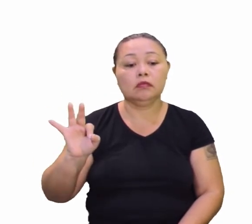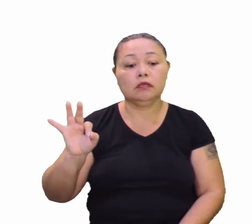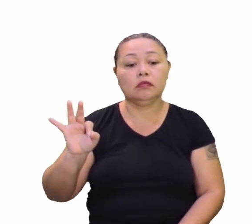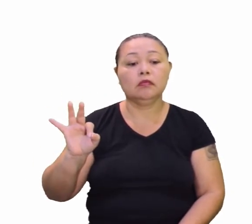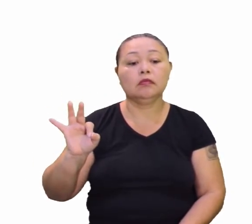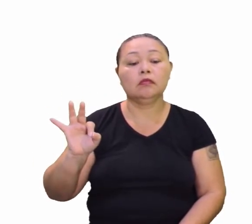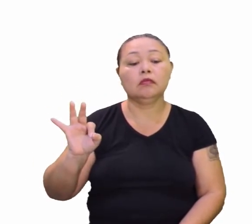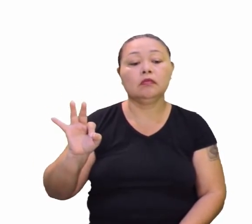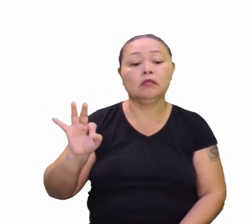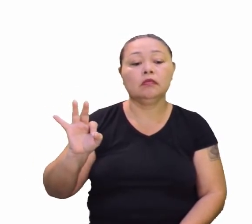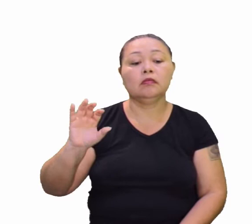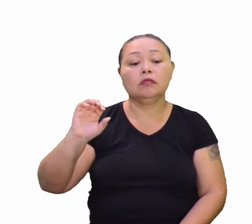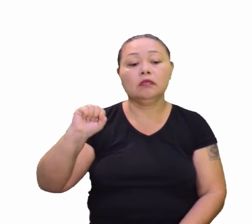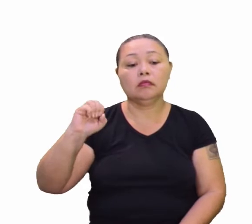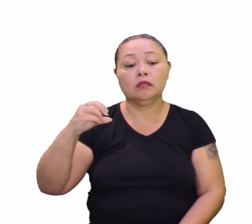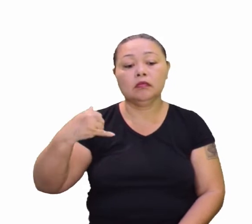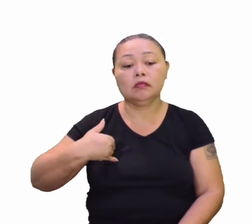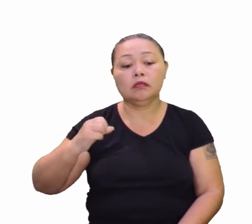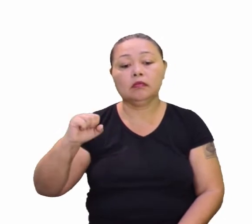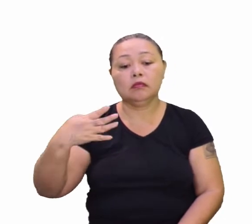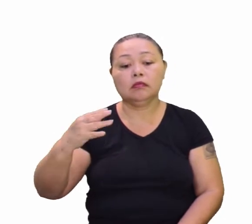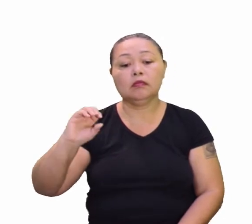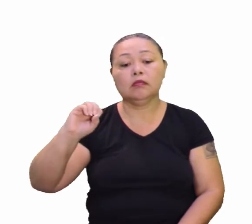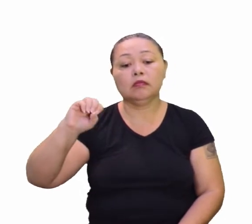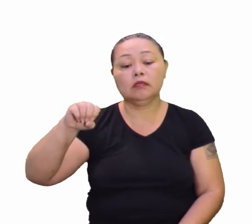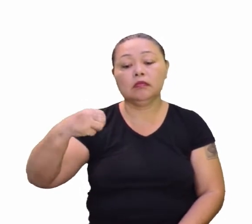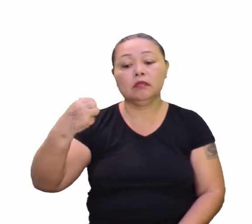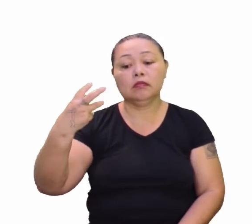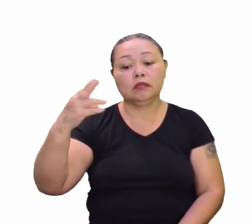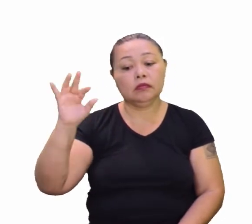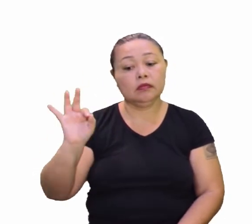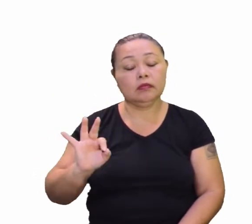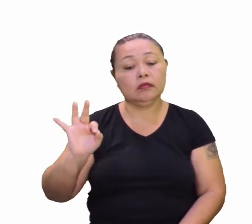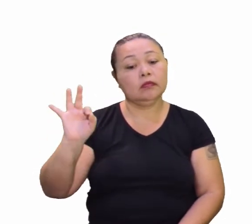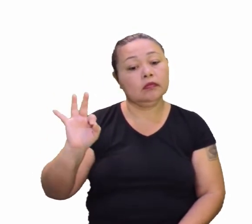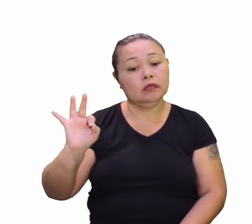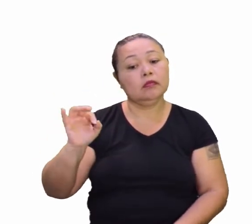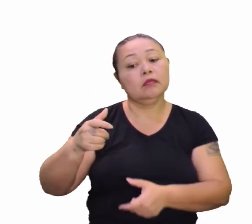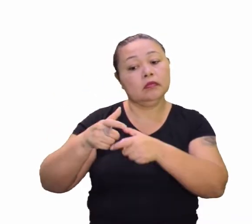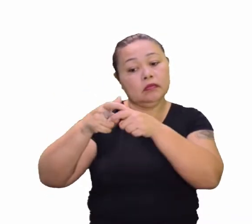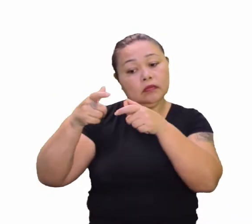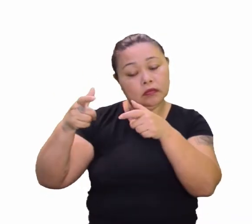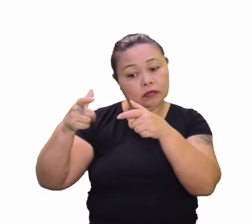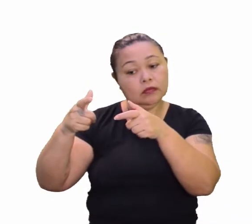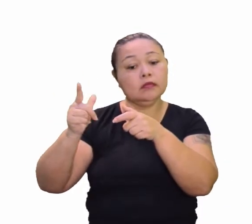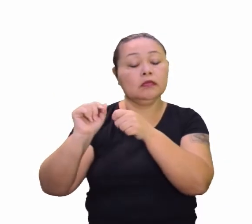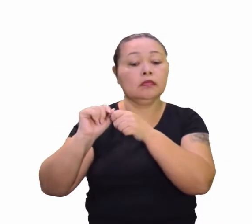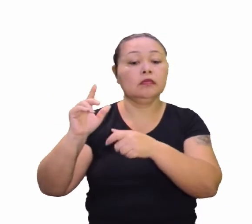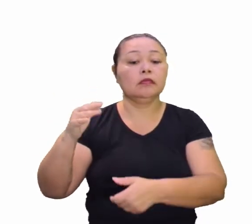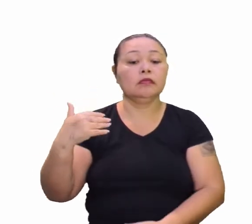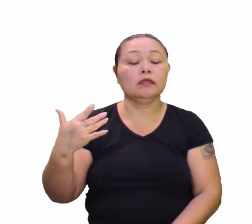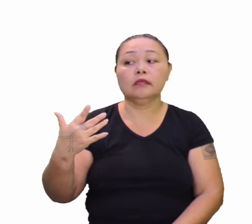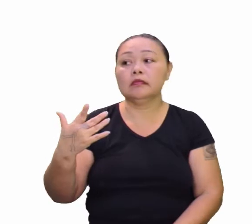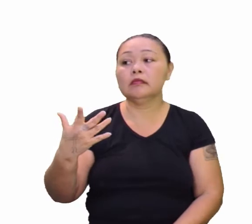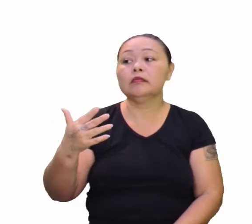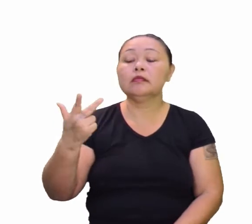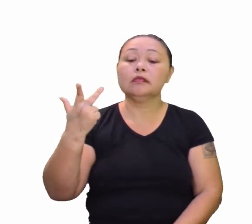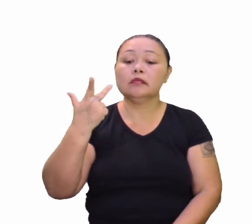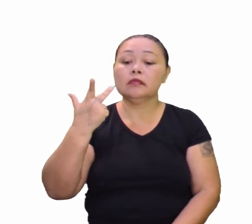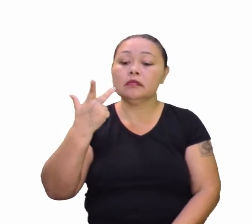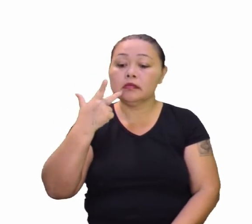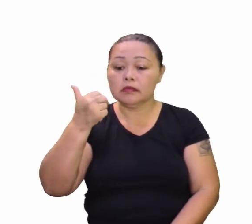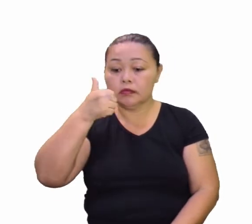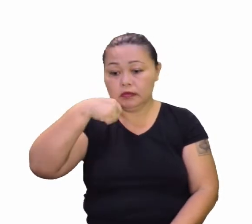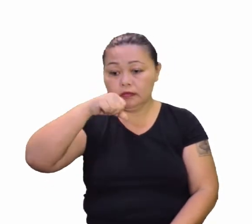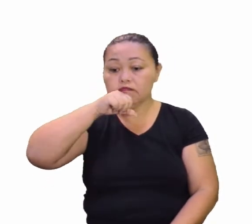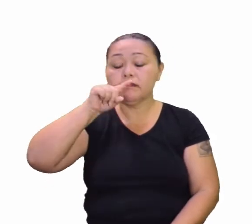0,1%. De 80 a 84, 0,3%. Aumentou. Meu pai e minha mãe entraram